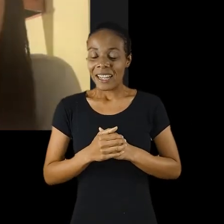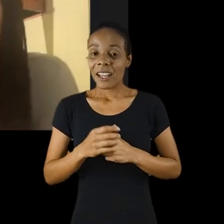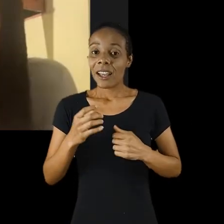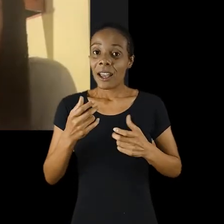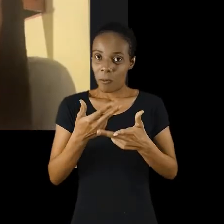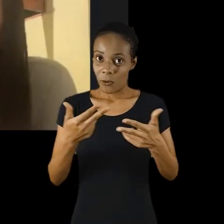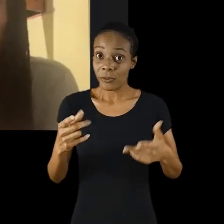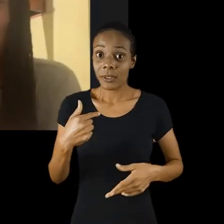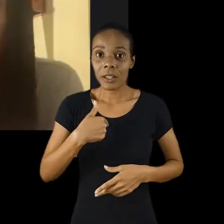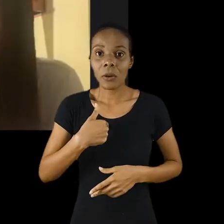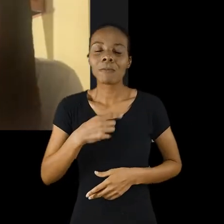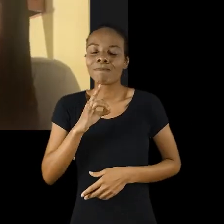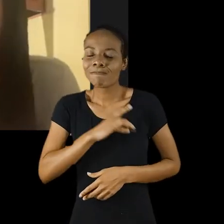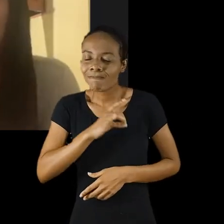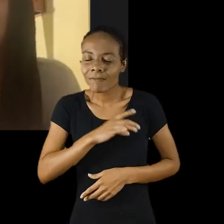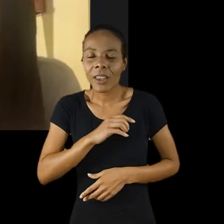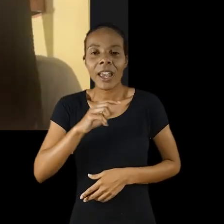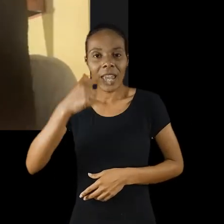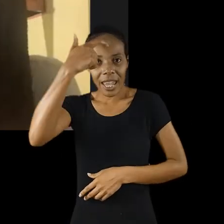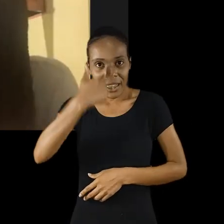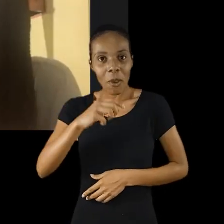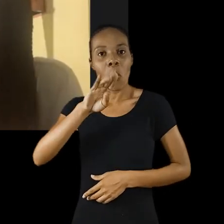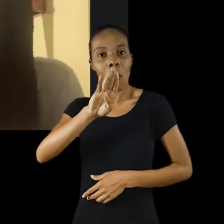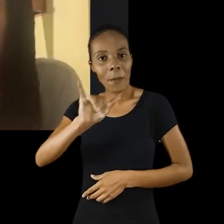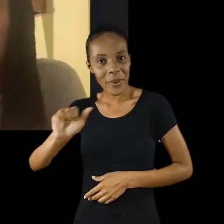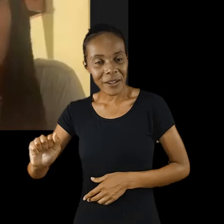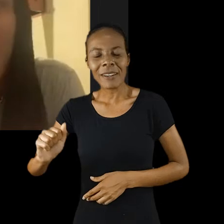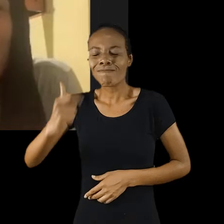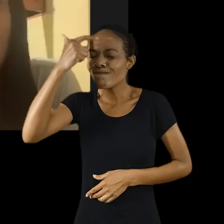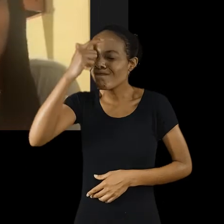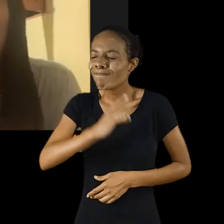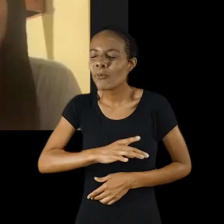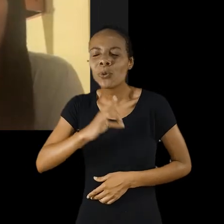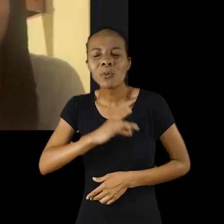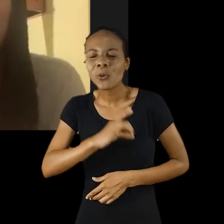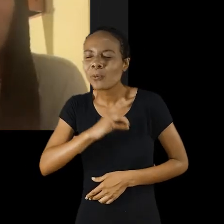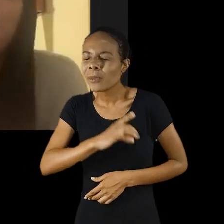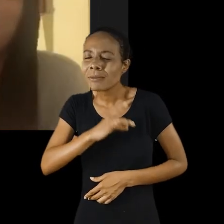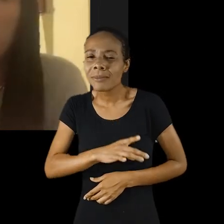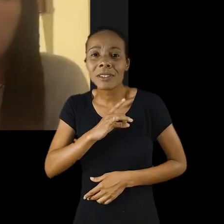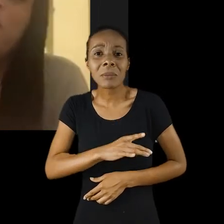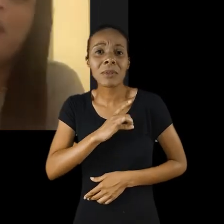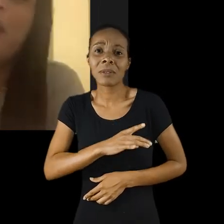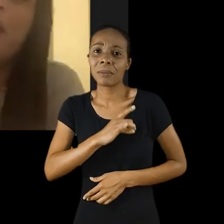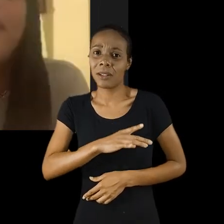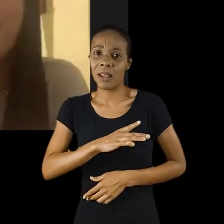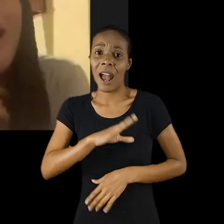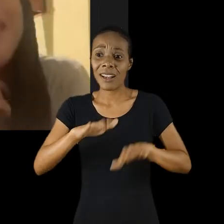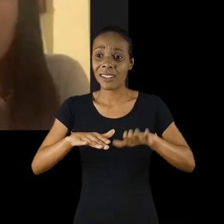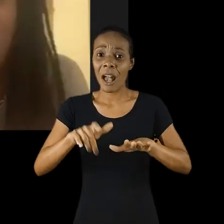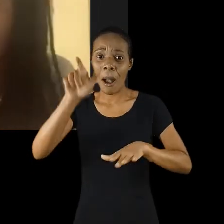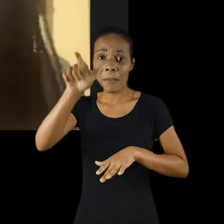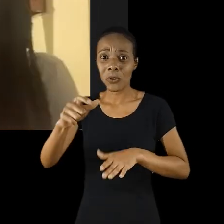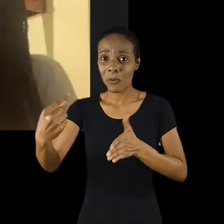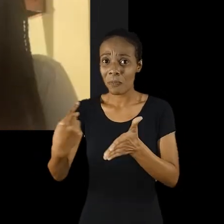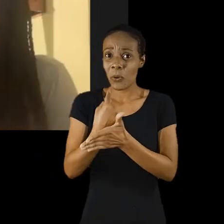vários medos. Eu, Bia, tenho muitos medos. E aí eu tenho muito medo até de quando a pessoa vai me perguntar, Bia, qual é o